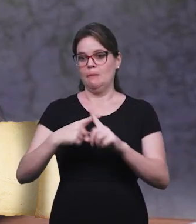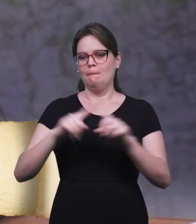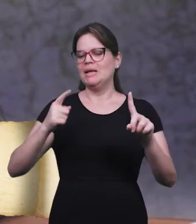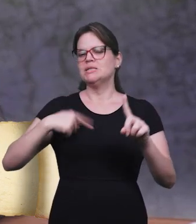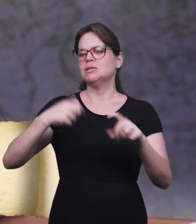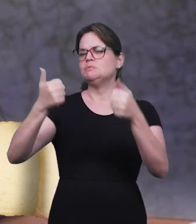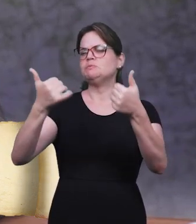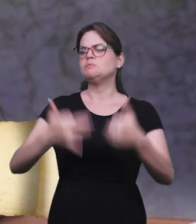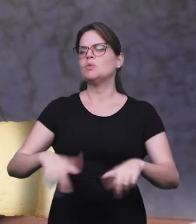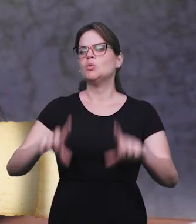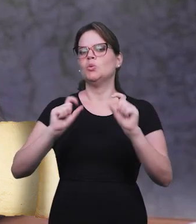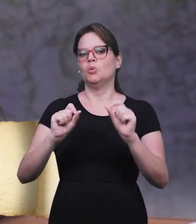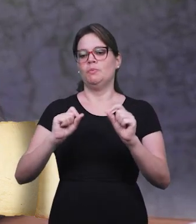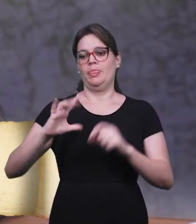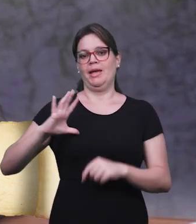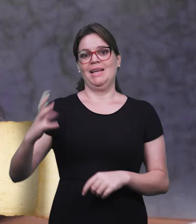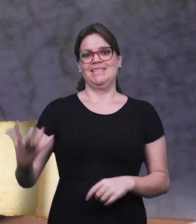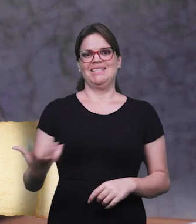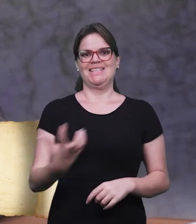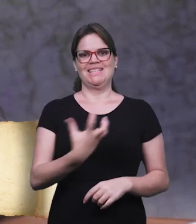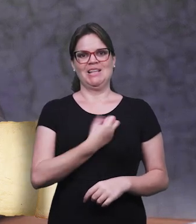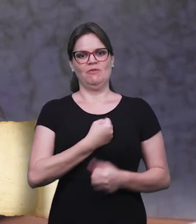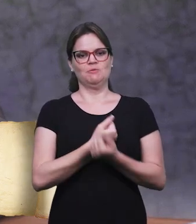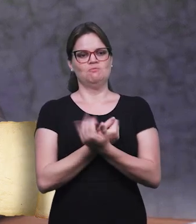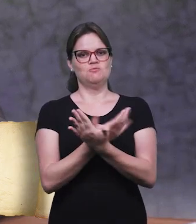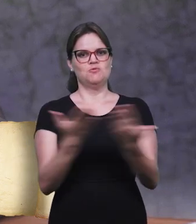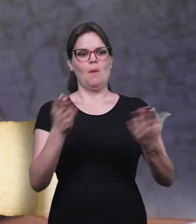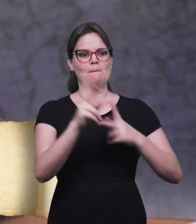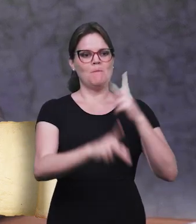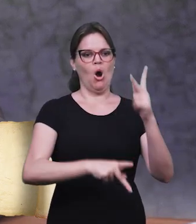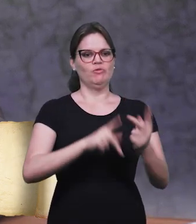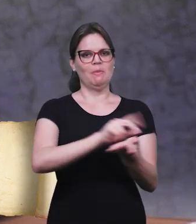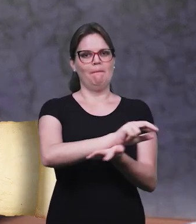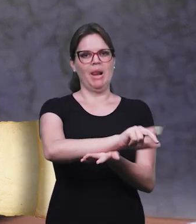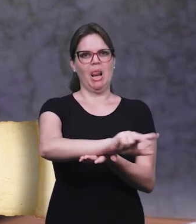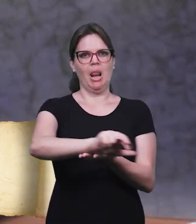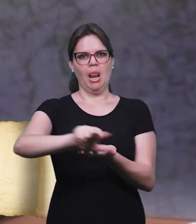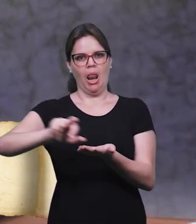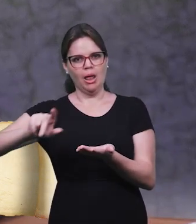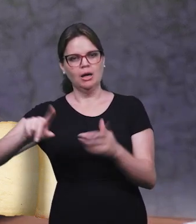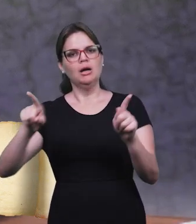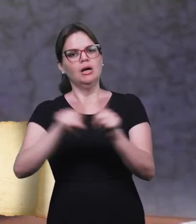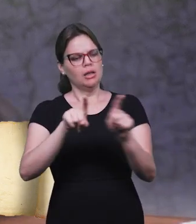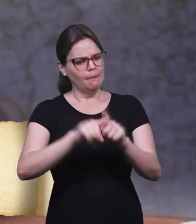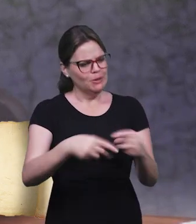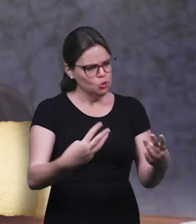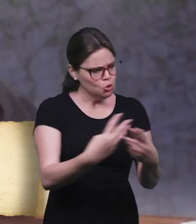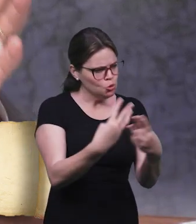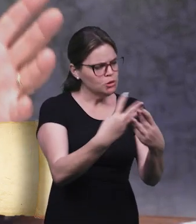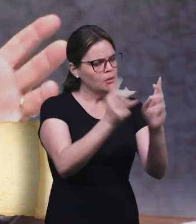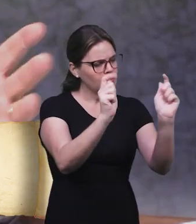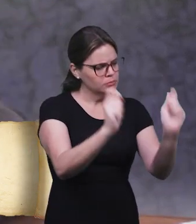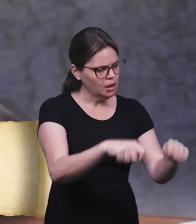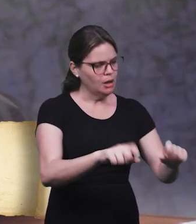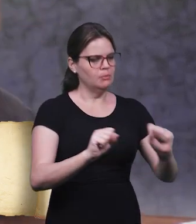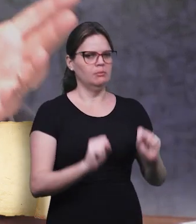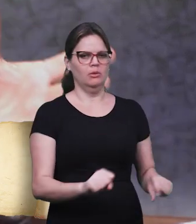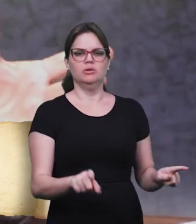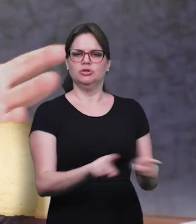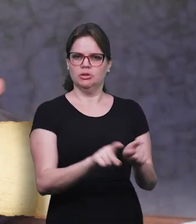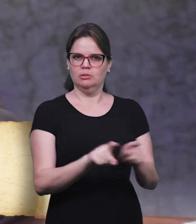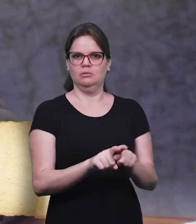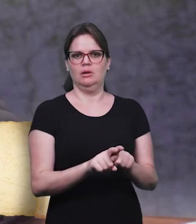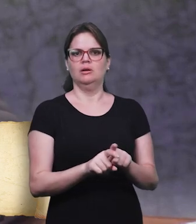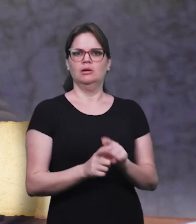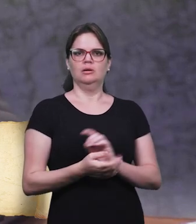salvação veio aos gentios e que os judeus foram endurecidos. Tem um plano de Deus nisso, no momento